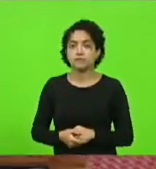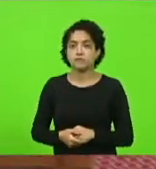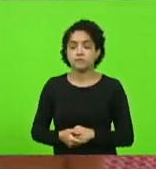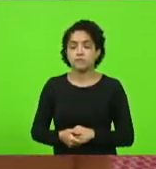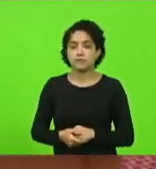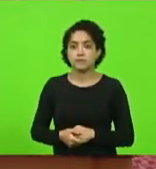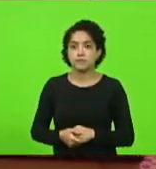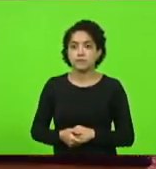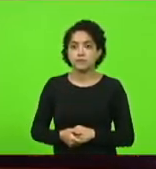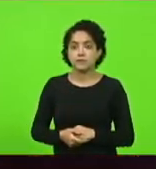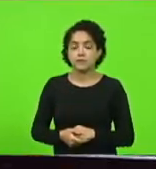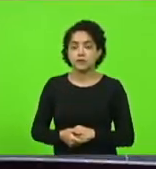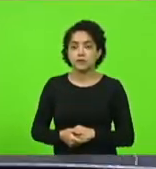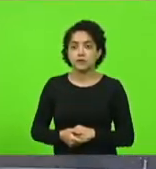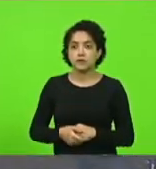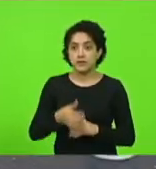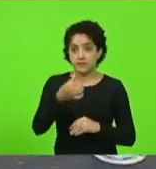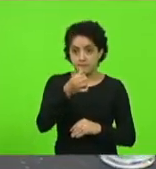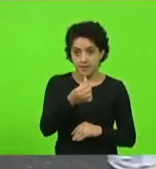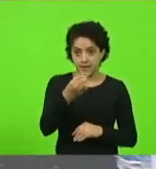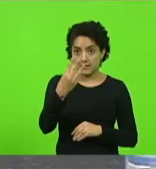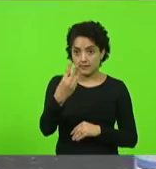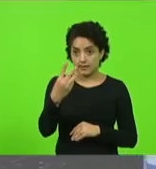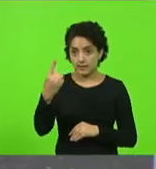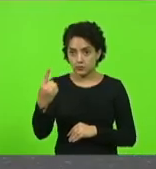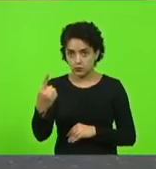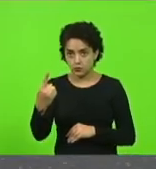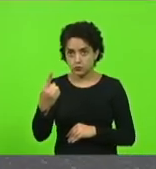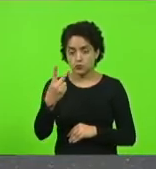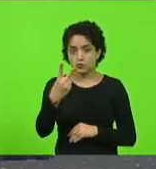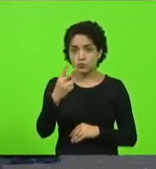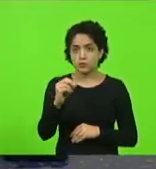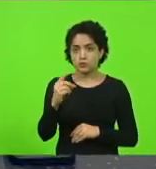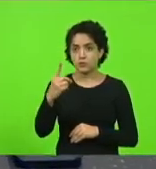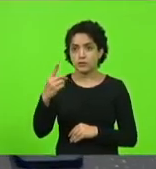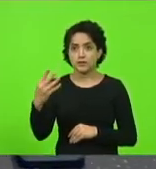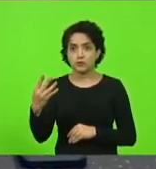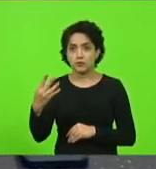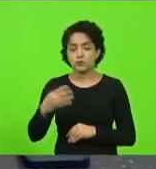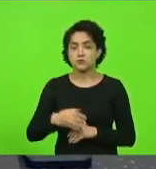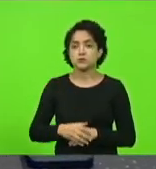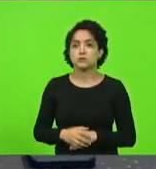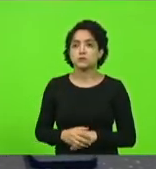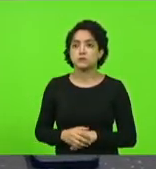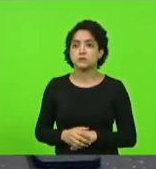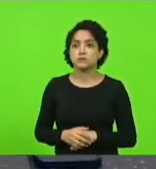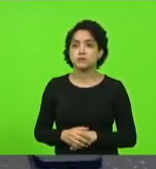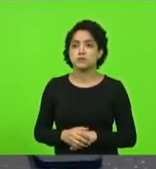a Lei Complementar 631 de 2014,